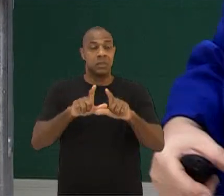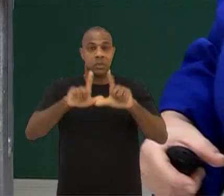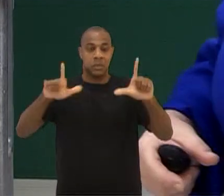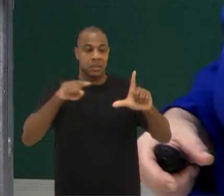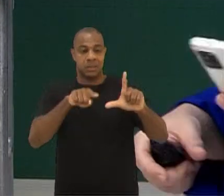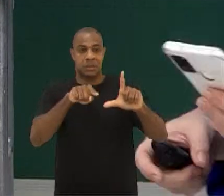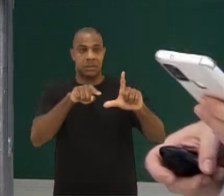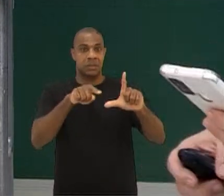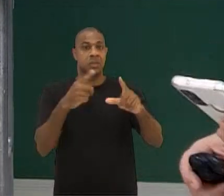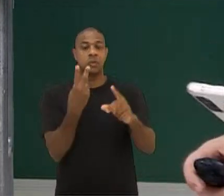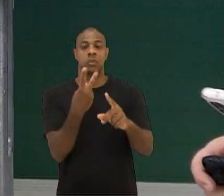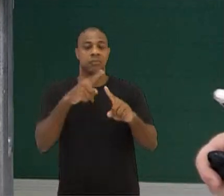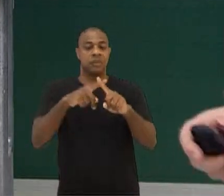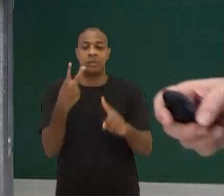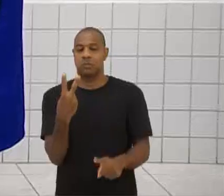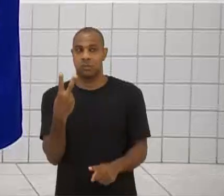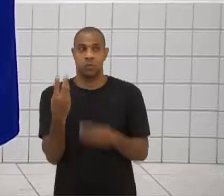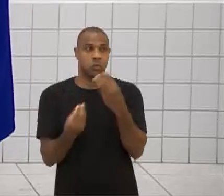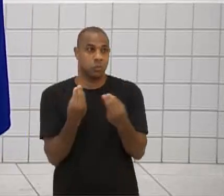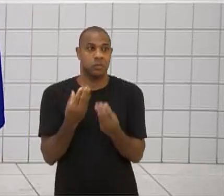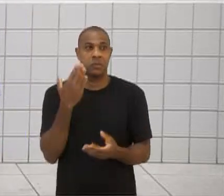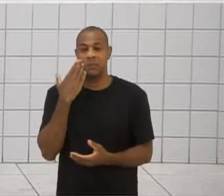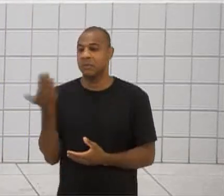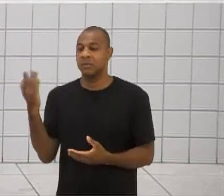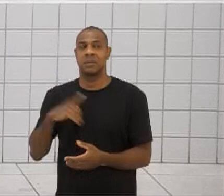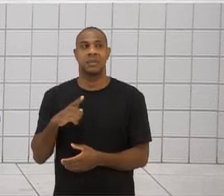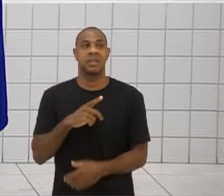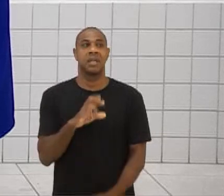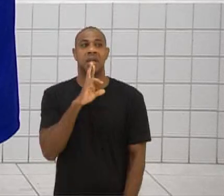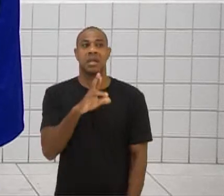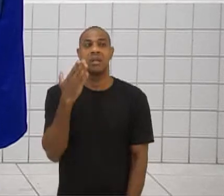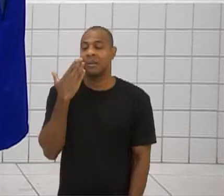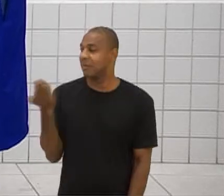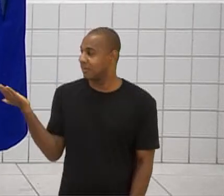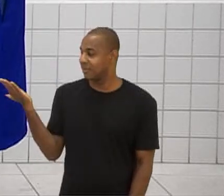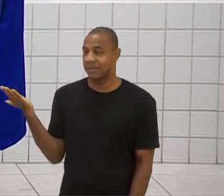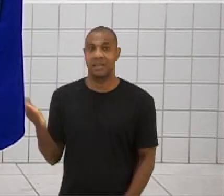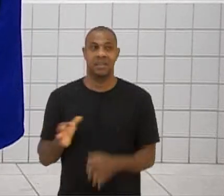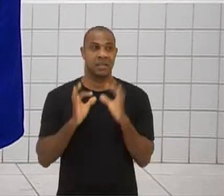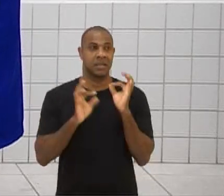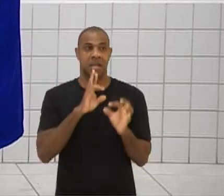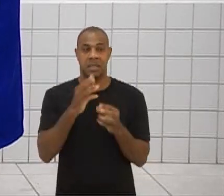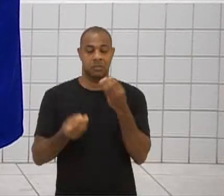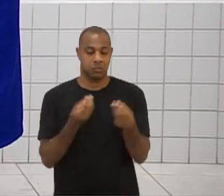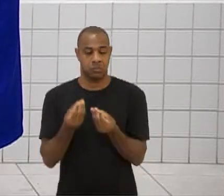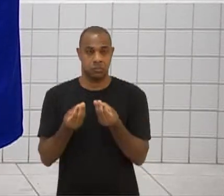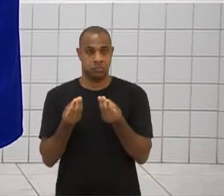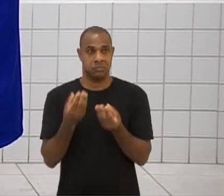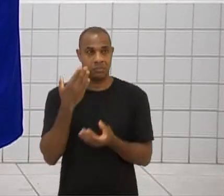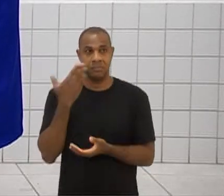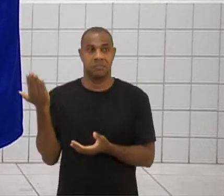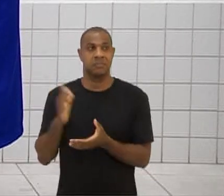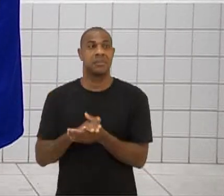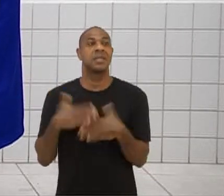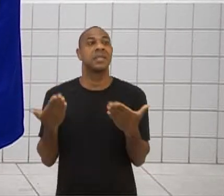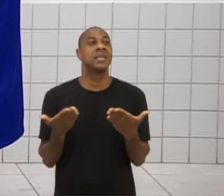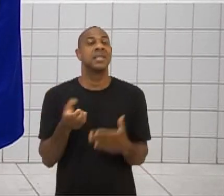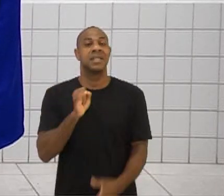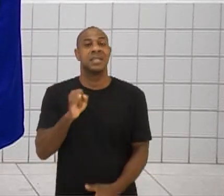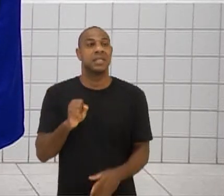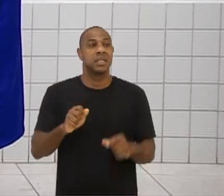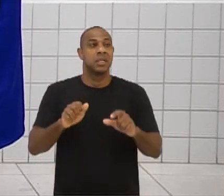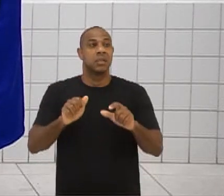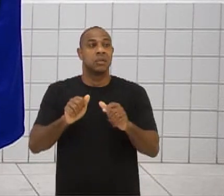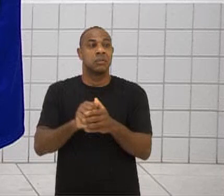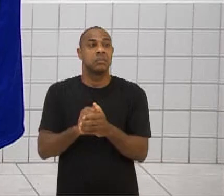1, 2 vezes menos 1, menos 2, tá? Então, aqui a alternativa que vai ser a alternativa certa, por eliminação, e os